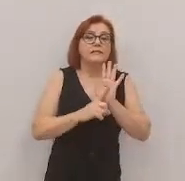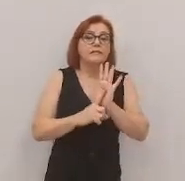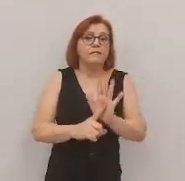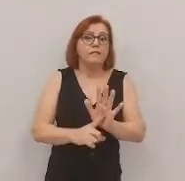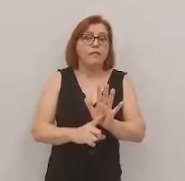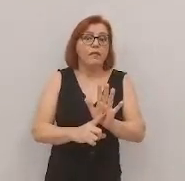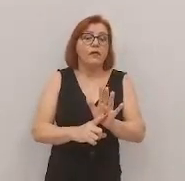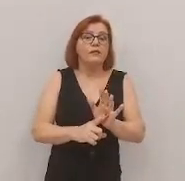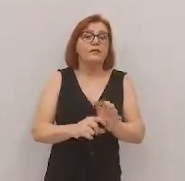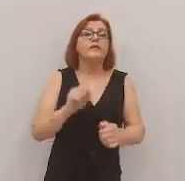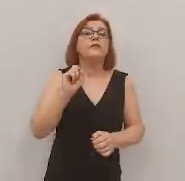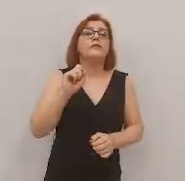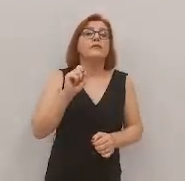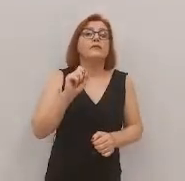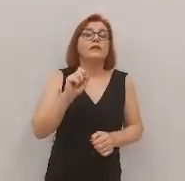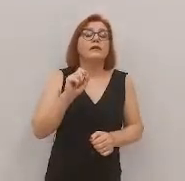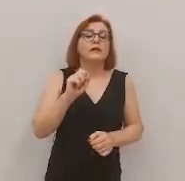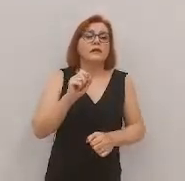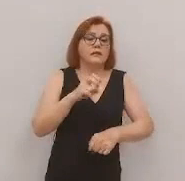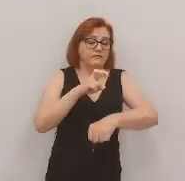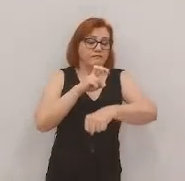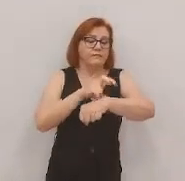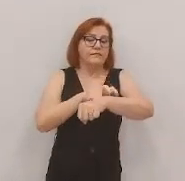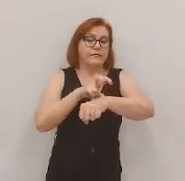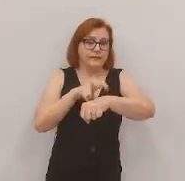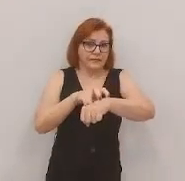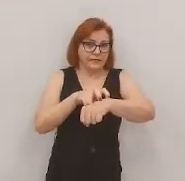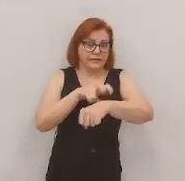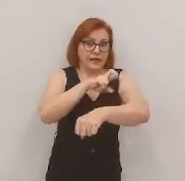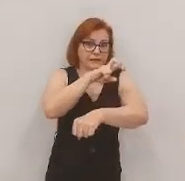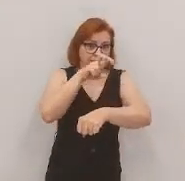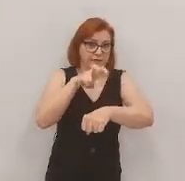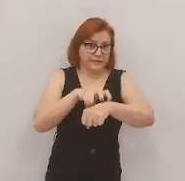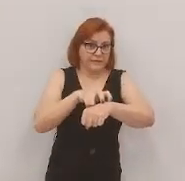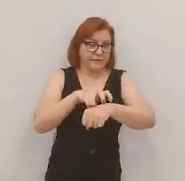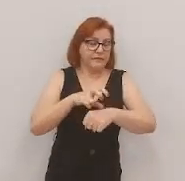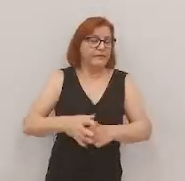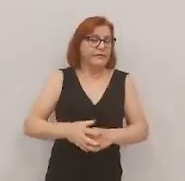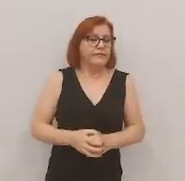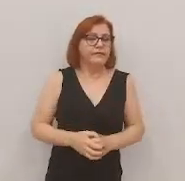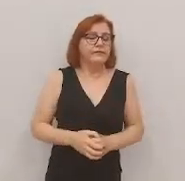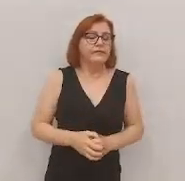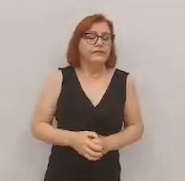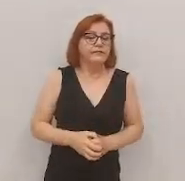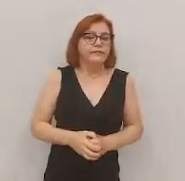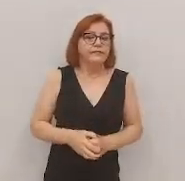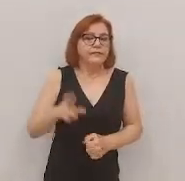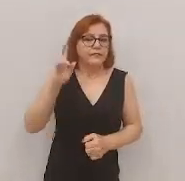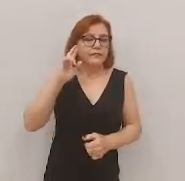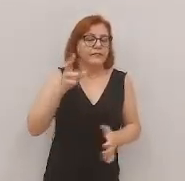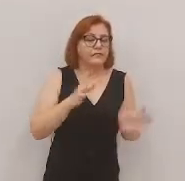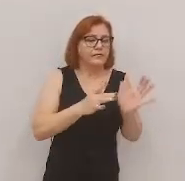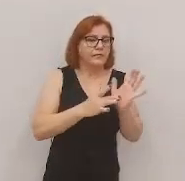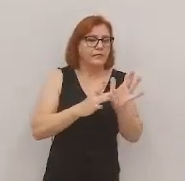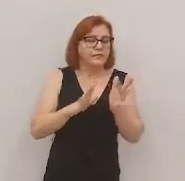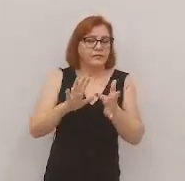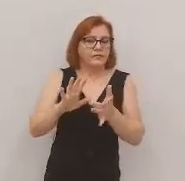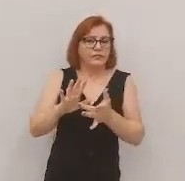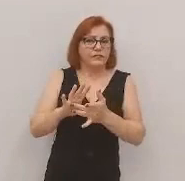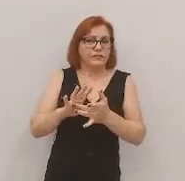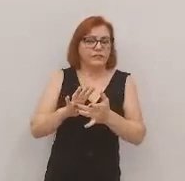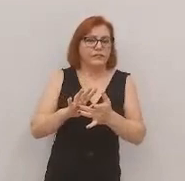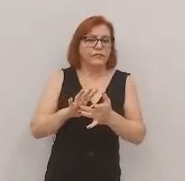essa serpente. O Senhor Jesus, o que o Senhor Jesus disse lá em João